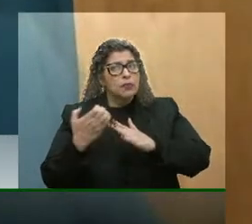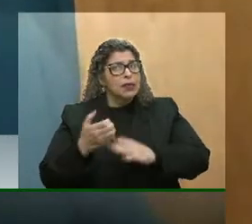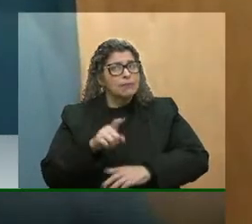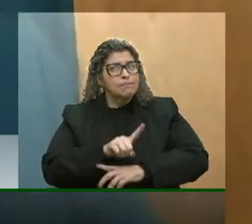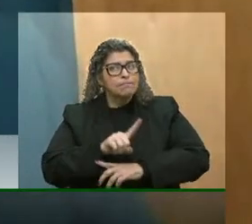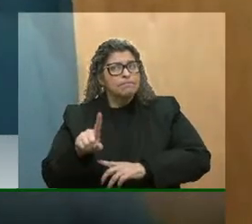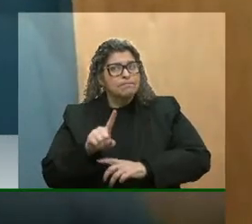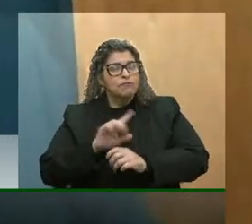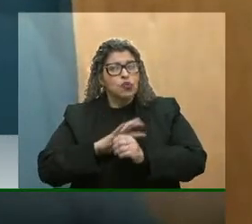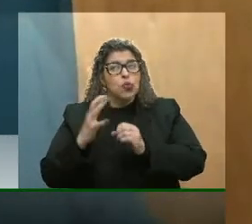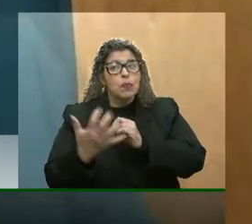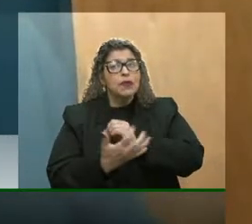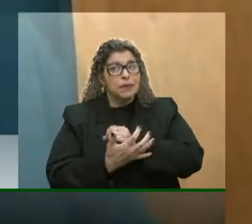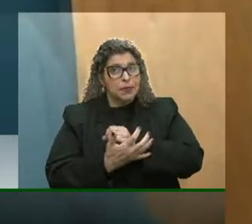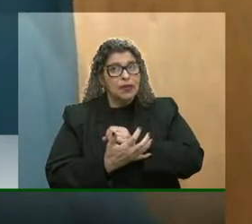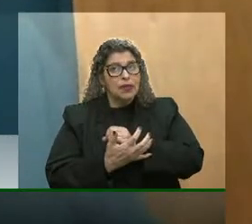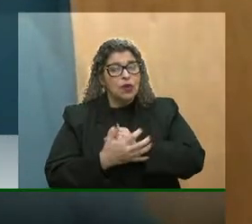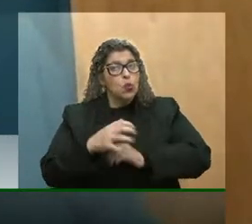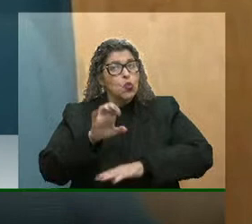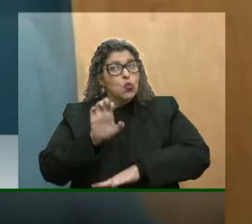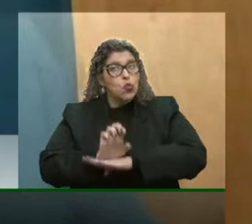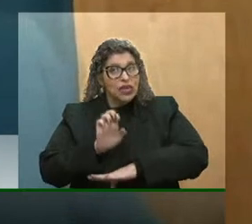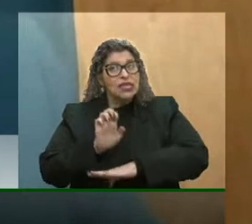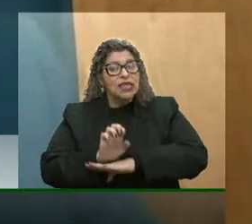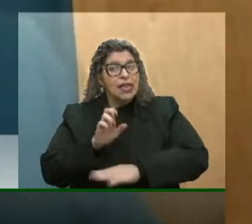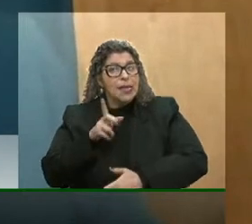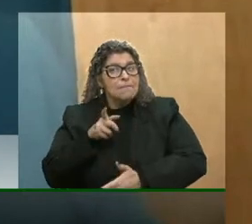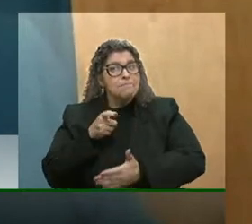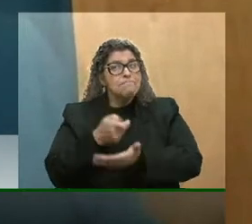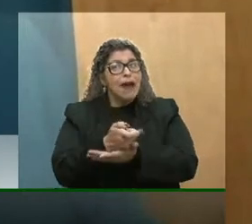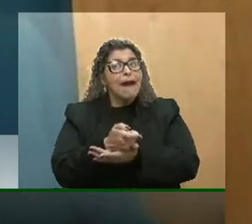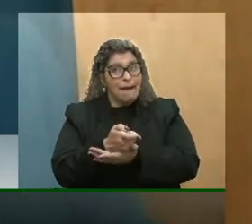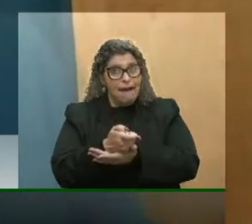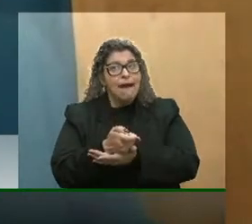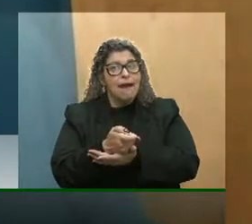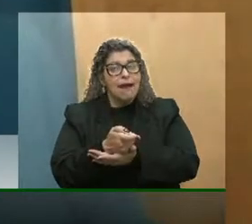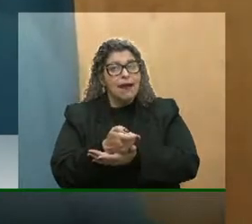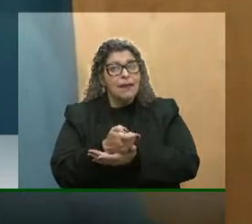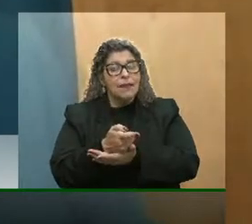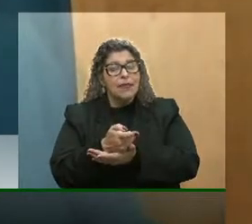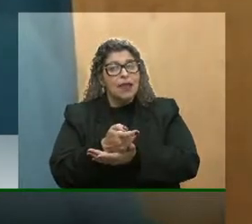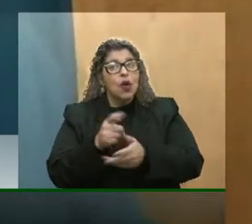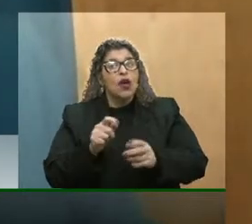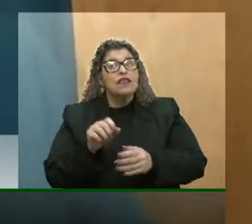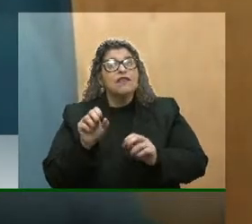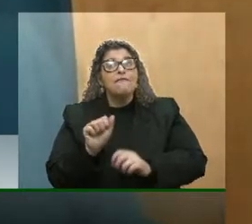devido à pandemia, o Estado deve pagar a parte fixa.